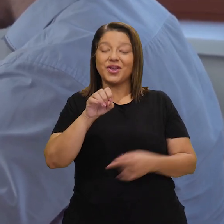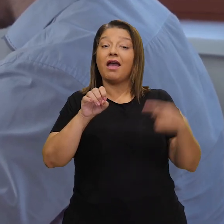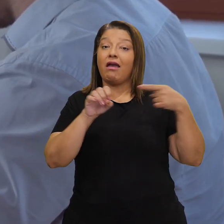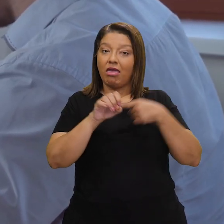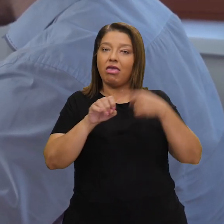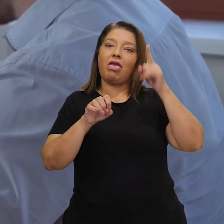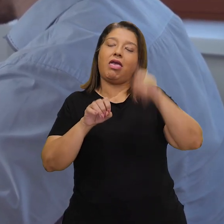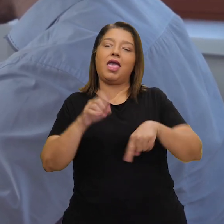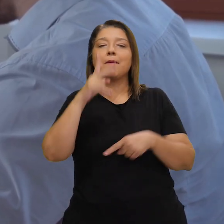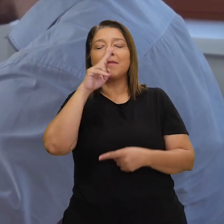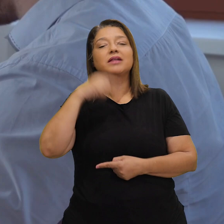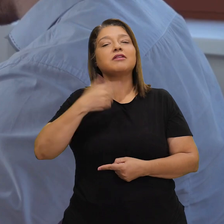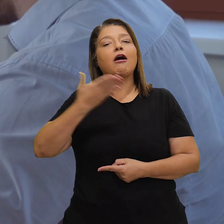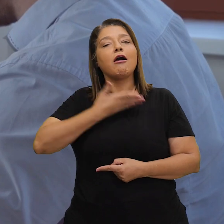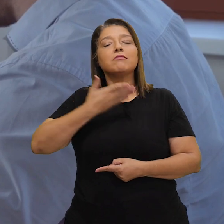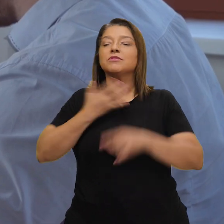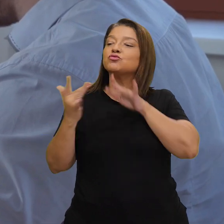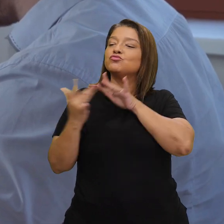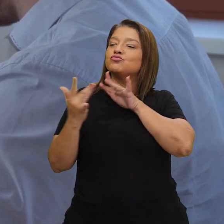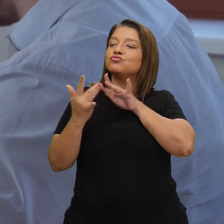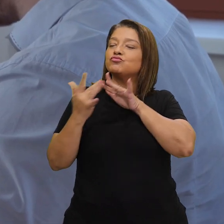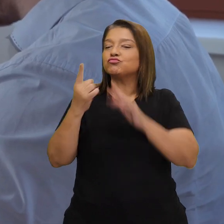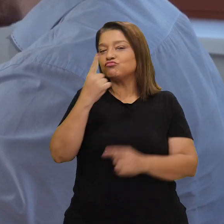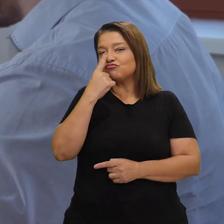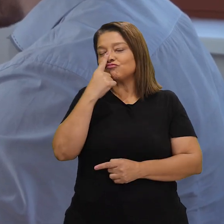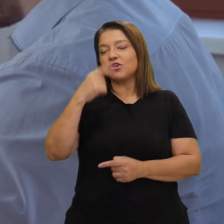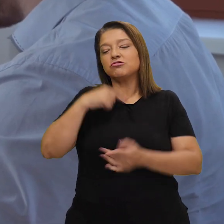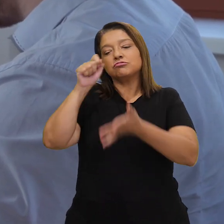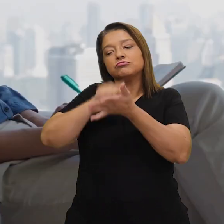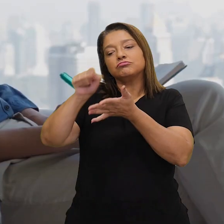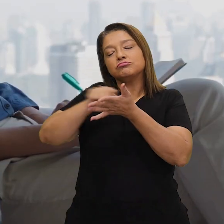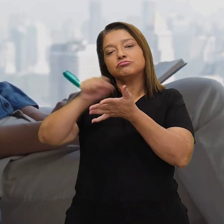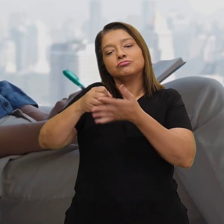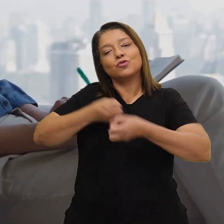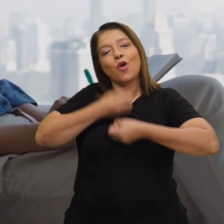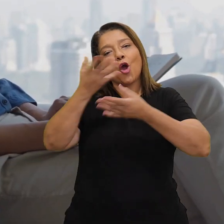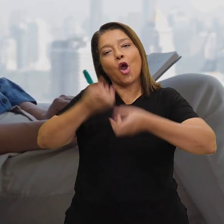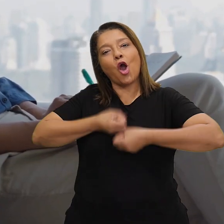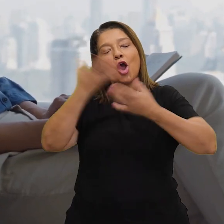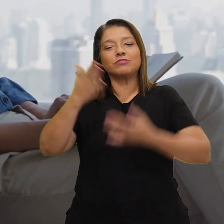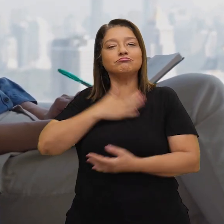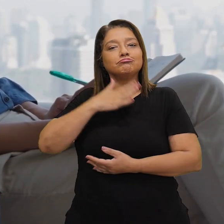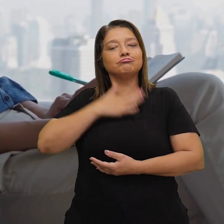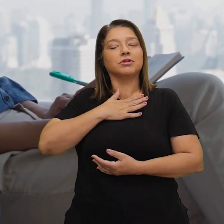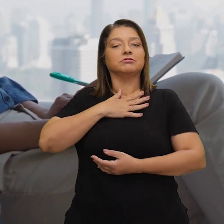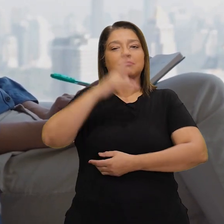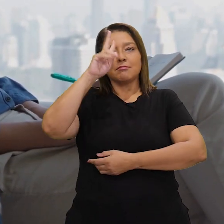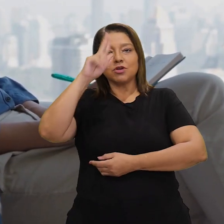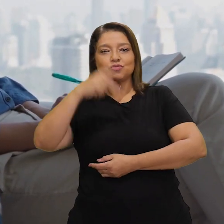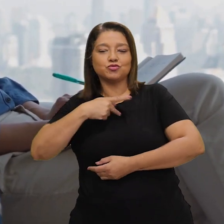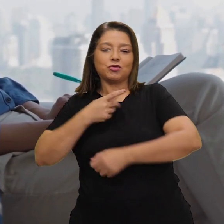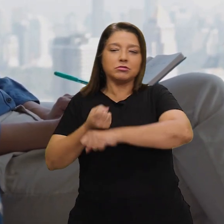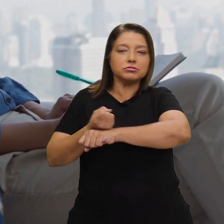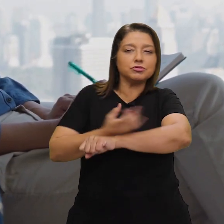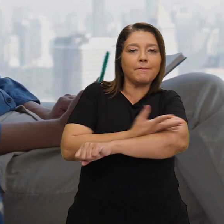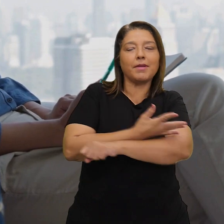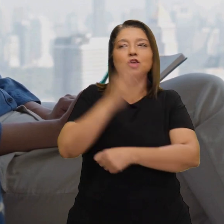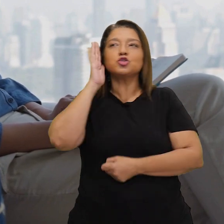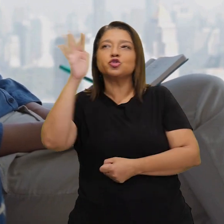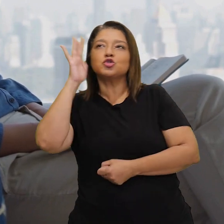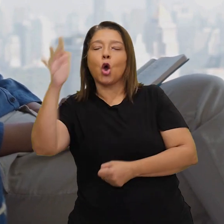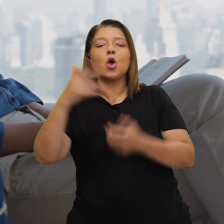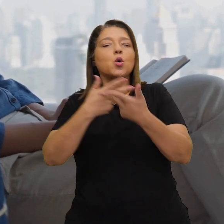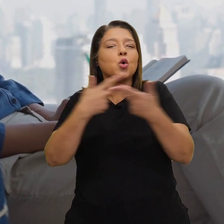amigo especial com quem se partilha pensamentos, sentimentos, fatos e sonhos de modo secreto